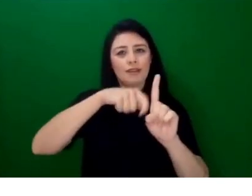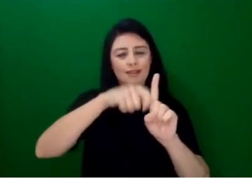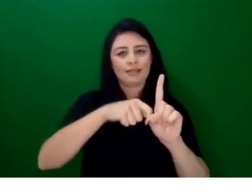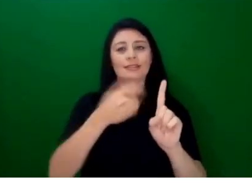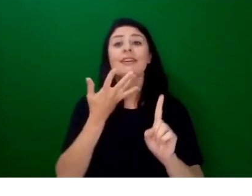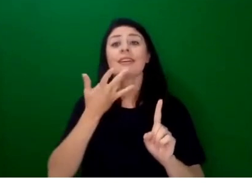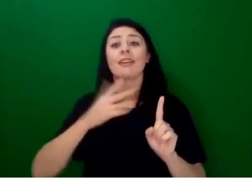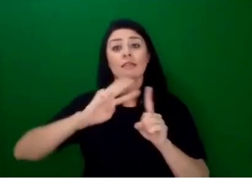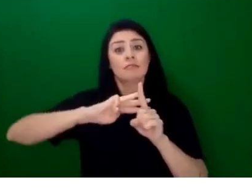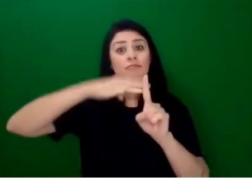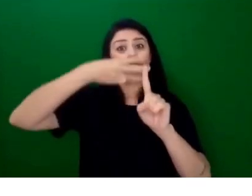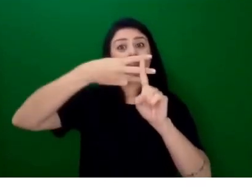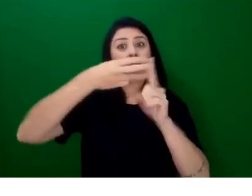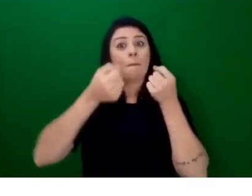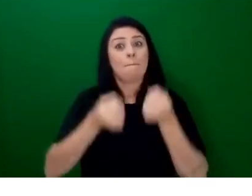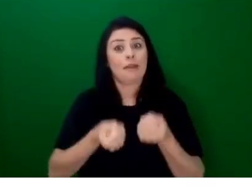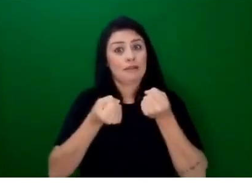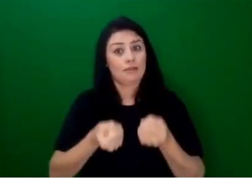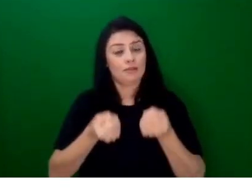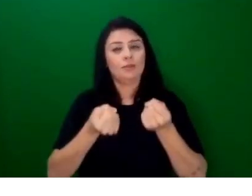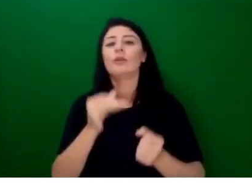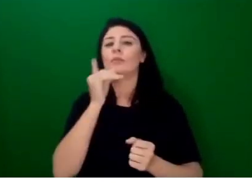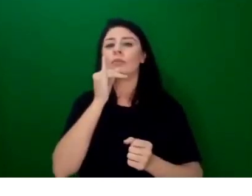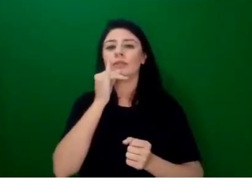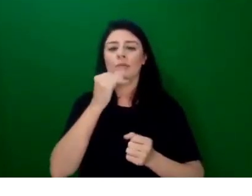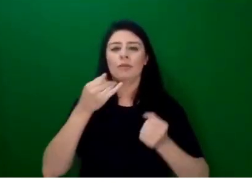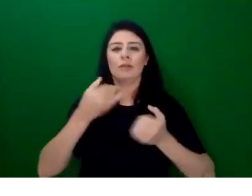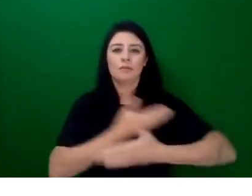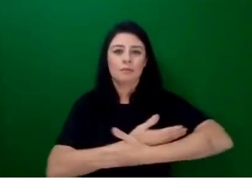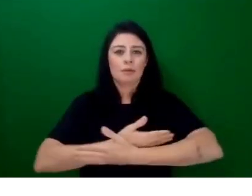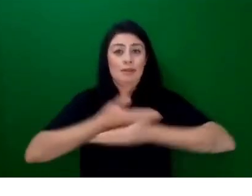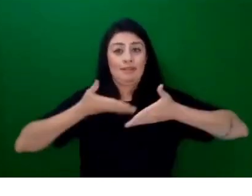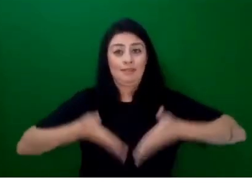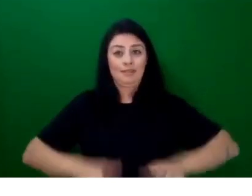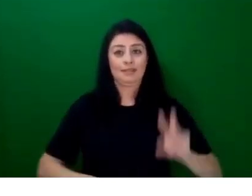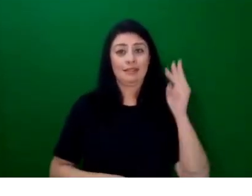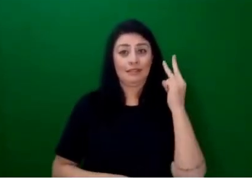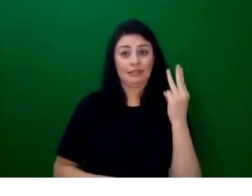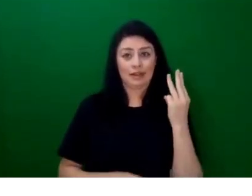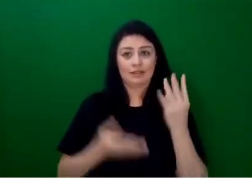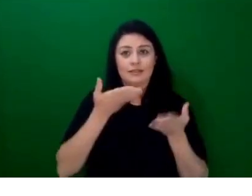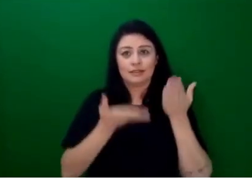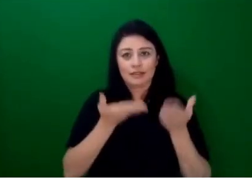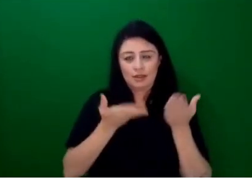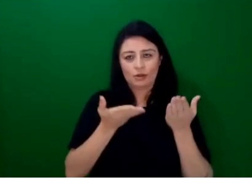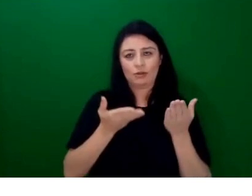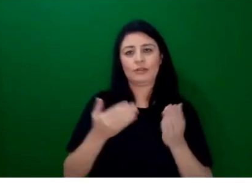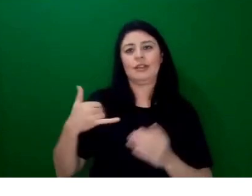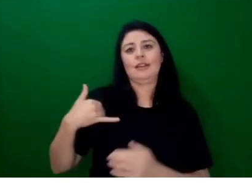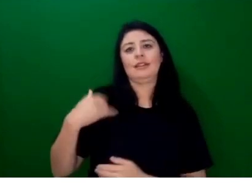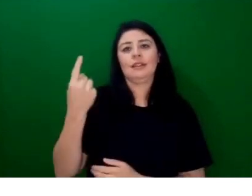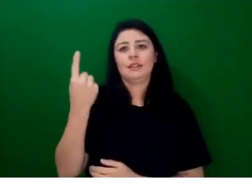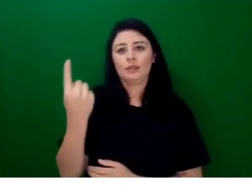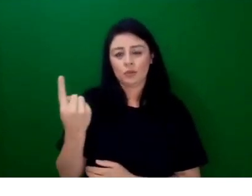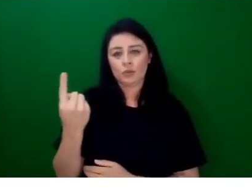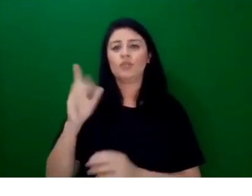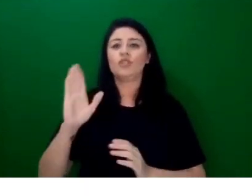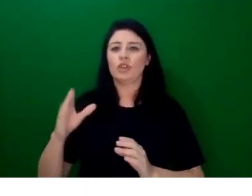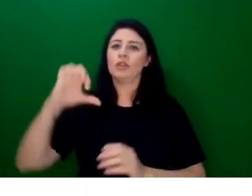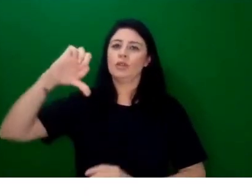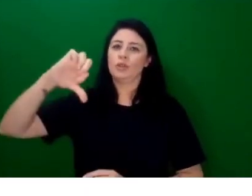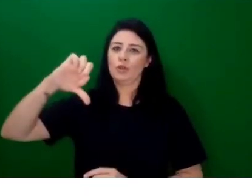a criança triplica de peso. Por exemplo, se o bebê nasce com 3 quilos, quando ela completa 1 ano, ela já está pesando